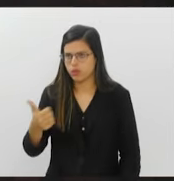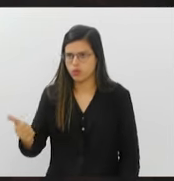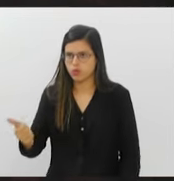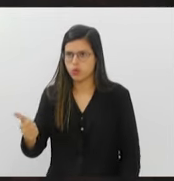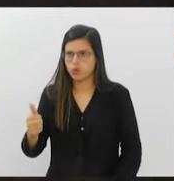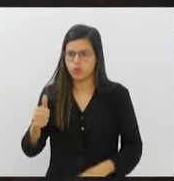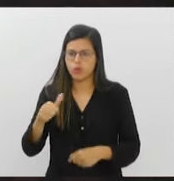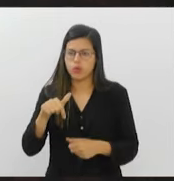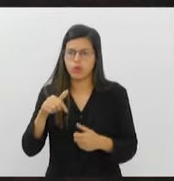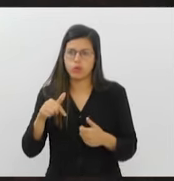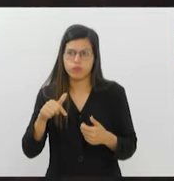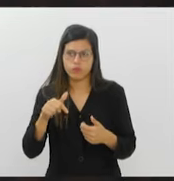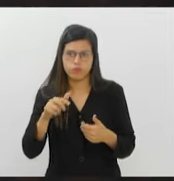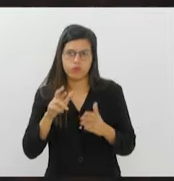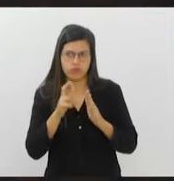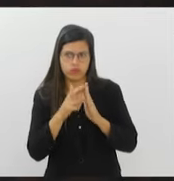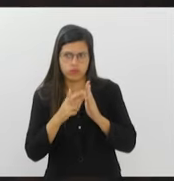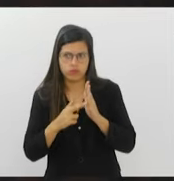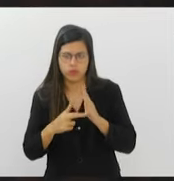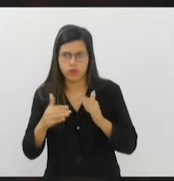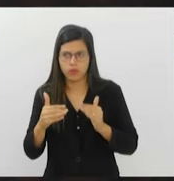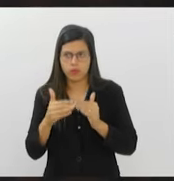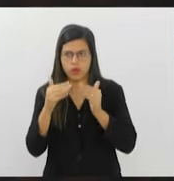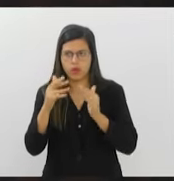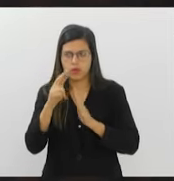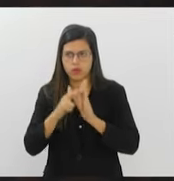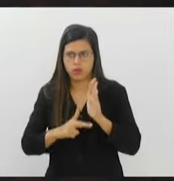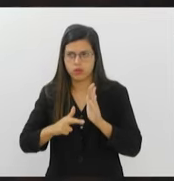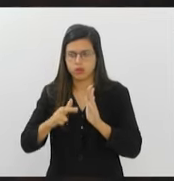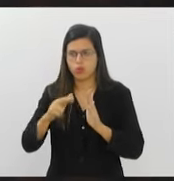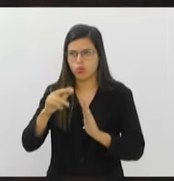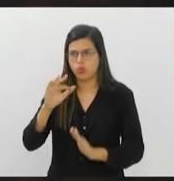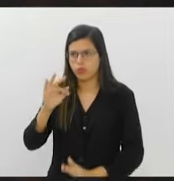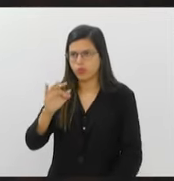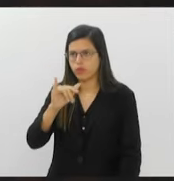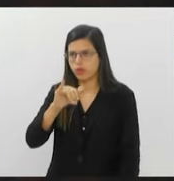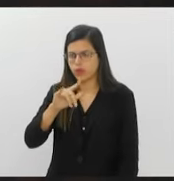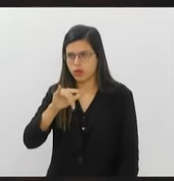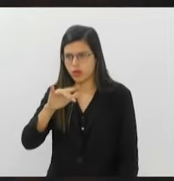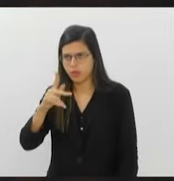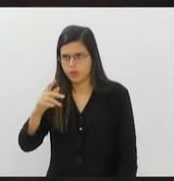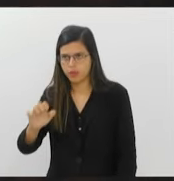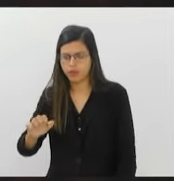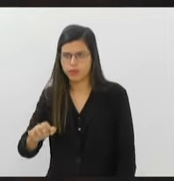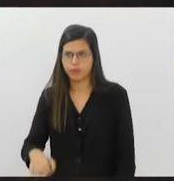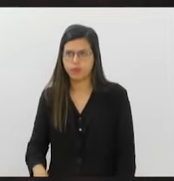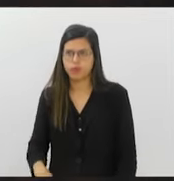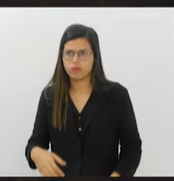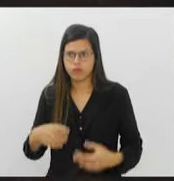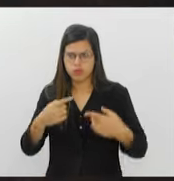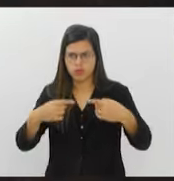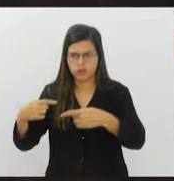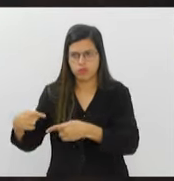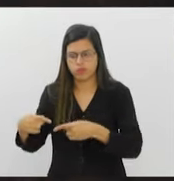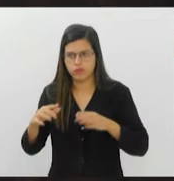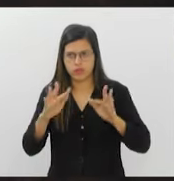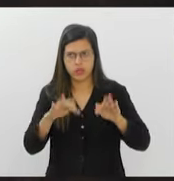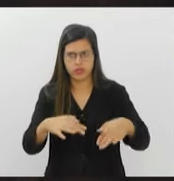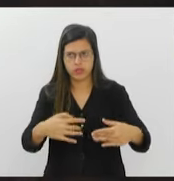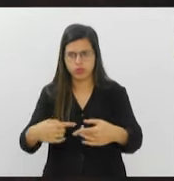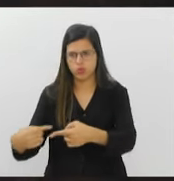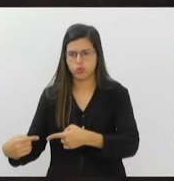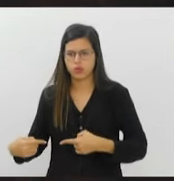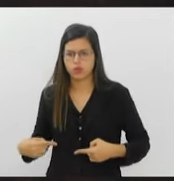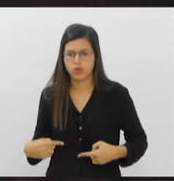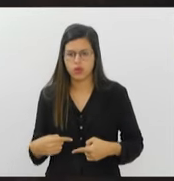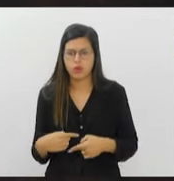Legislativas favorável, relator deputado Felipe Soares. Em discussão, não havendo quem queira discutir, encerrada a discussão.